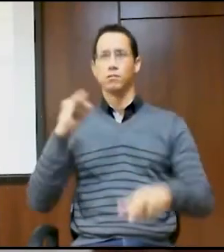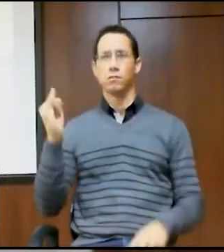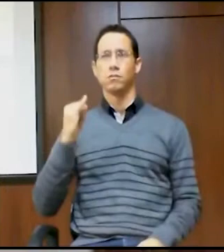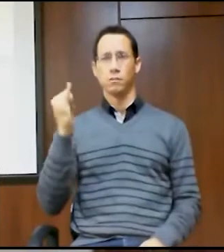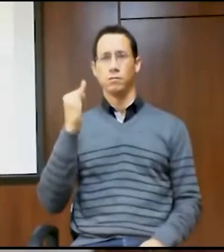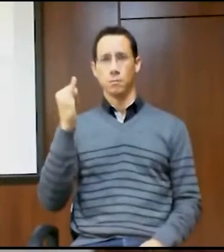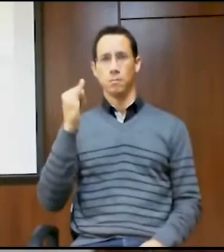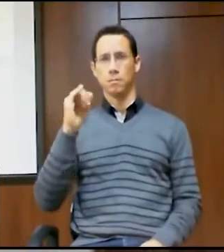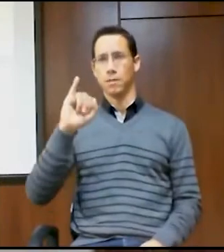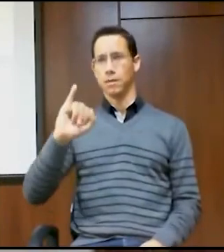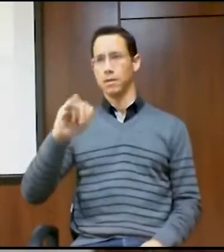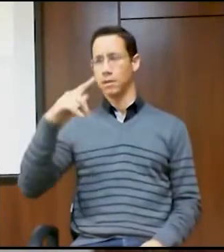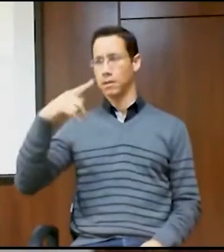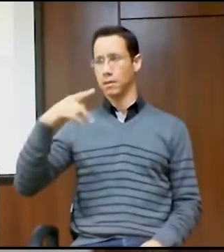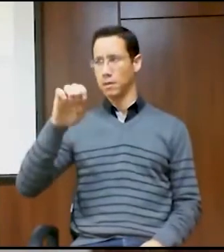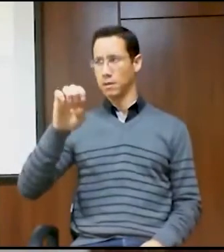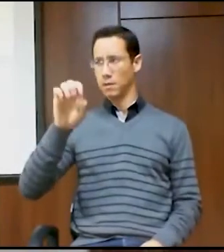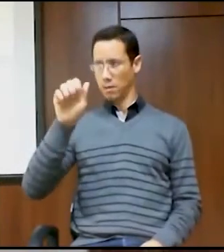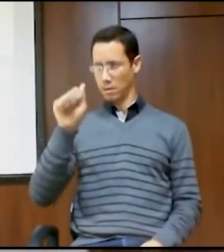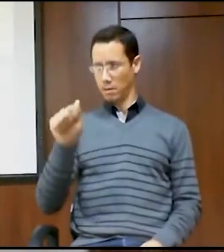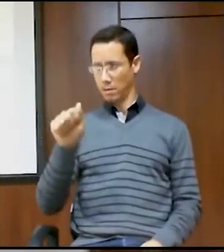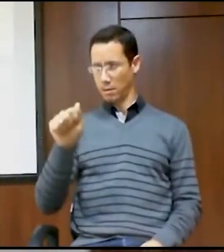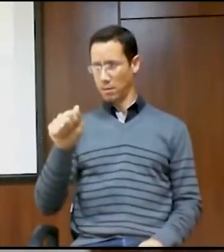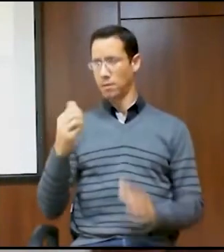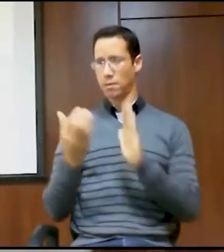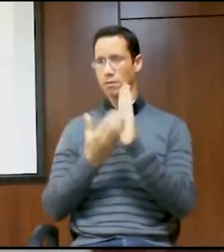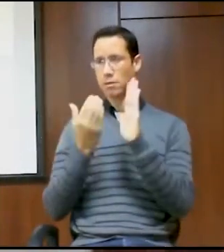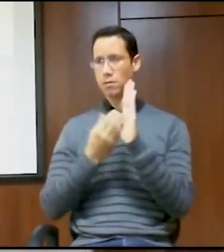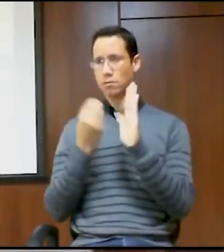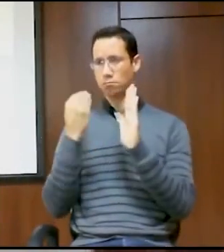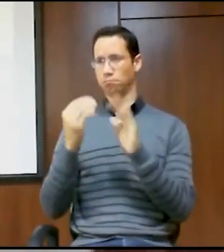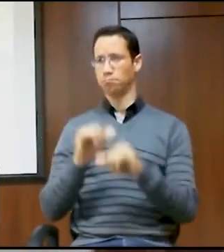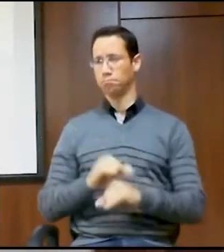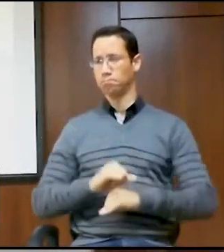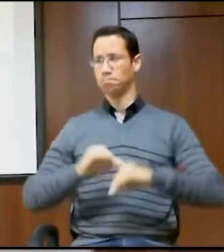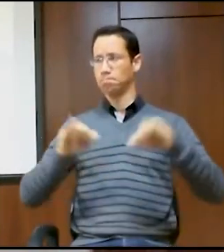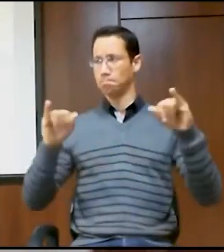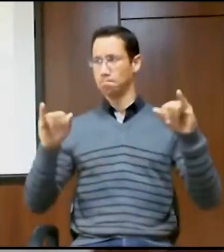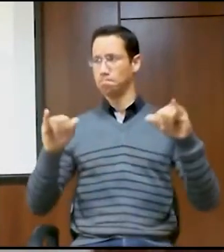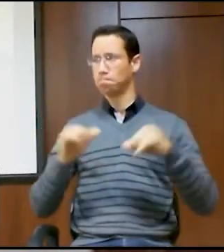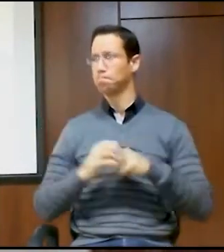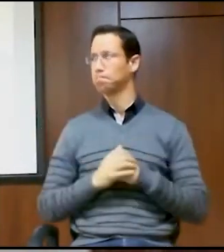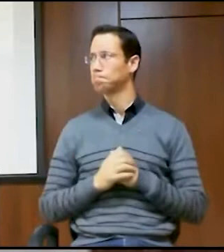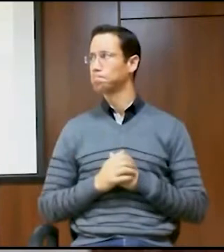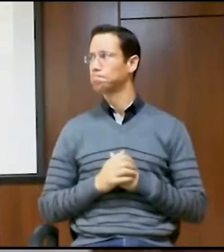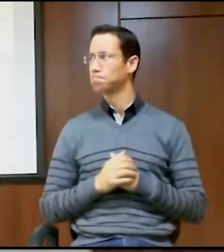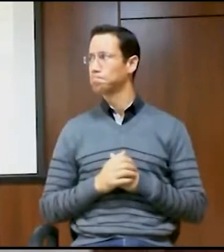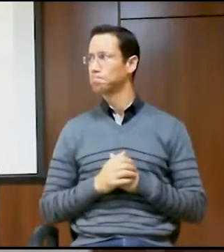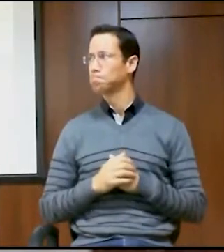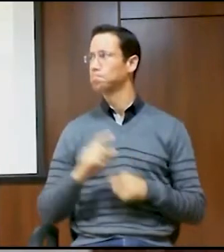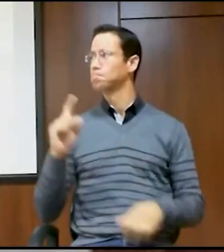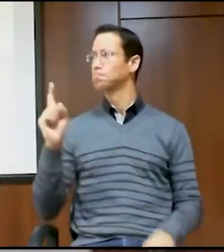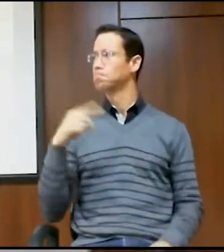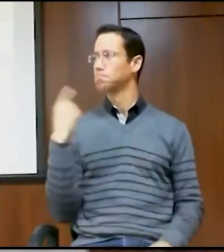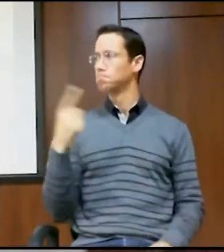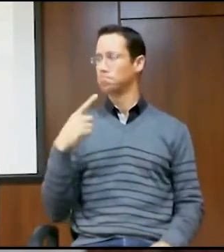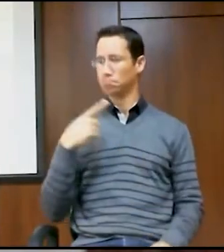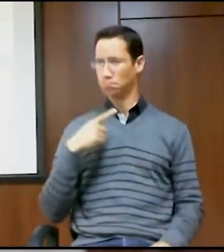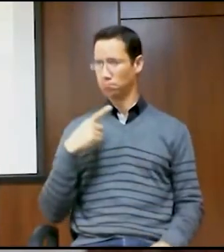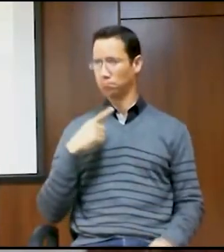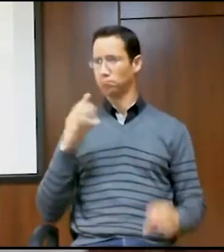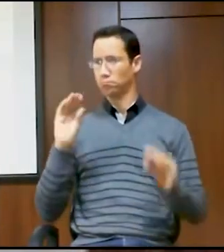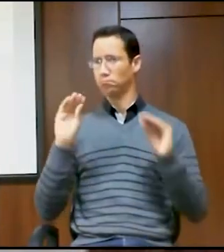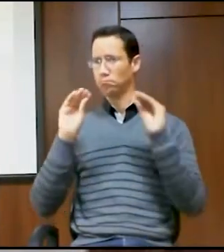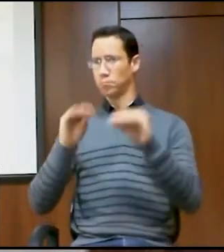IPEA. O pessoal do IPEA acabou de lançar um livro que eles dizem assim, eles põem em questão, será que nós estamos implementando